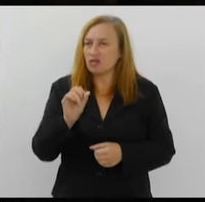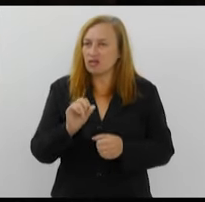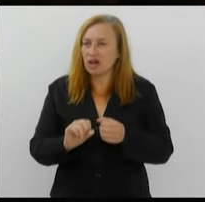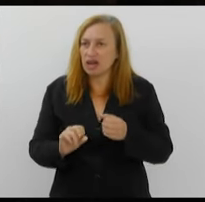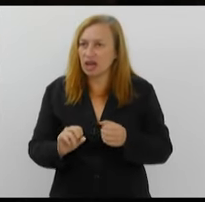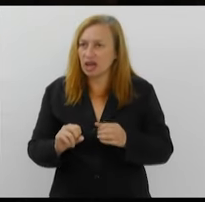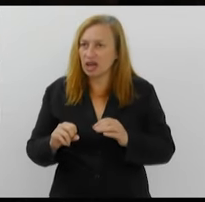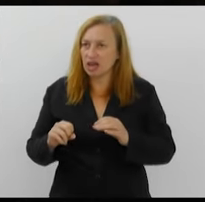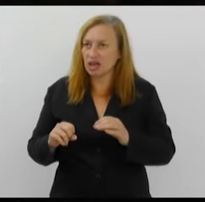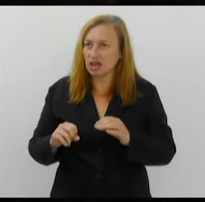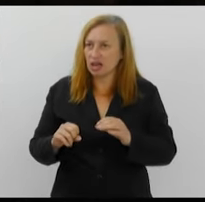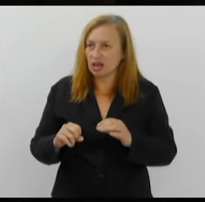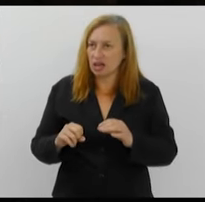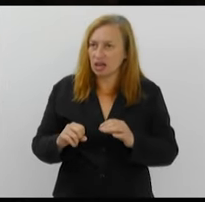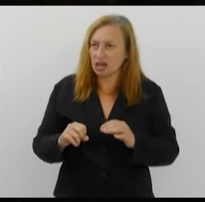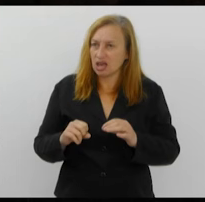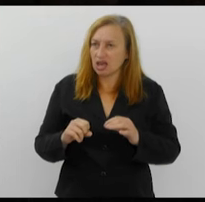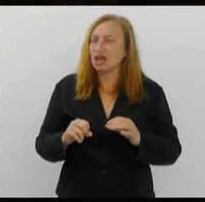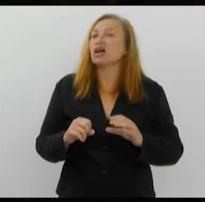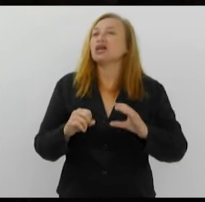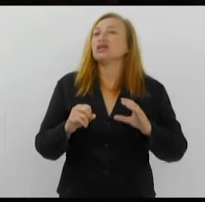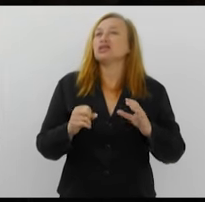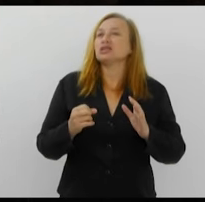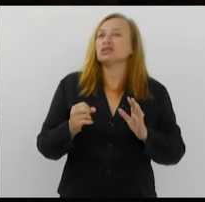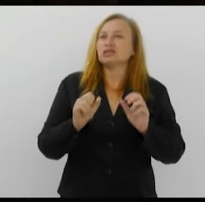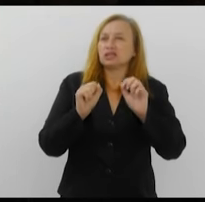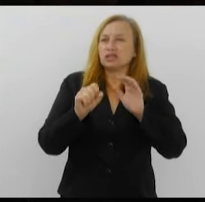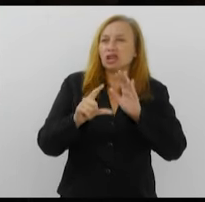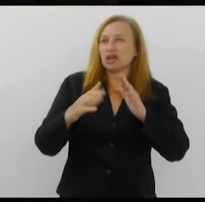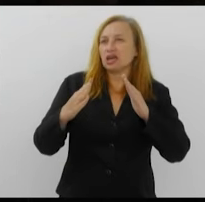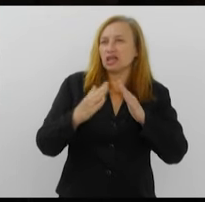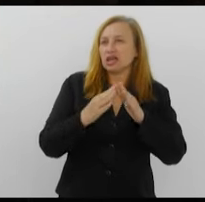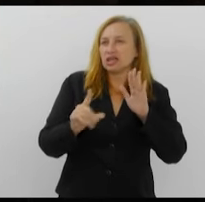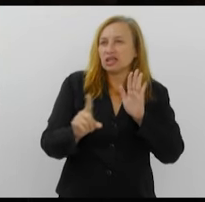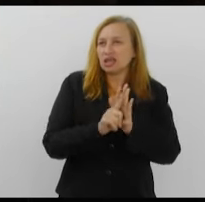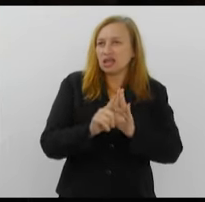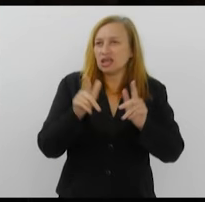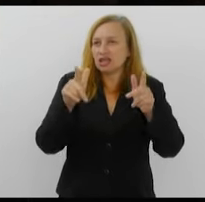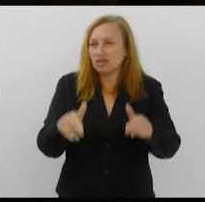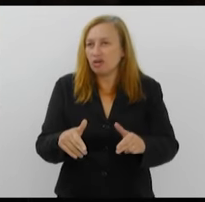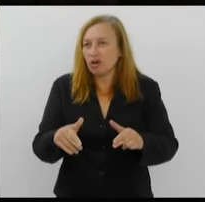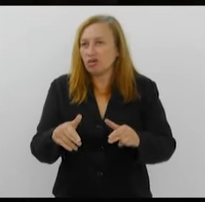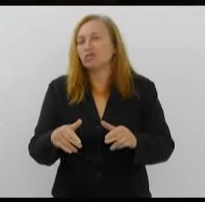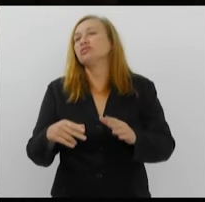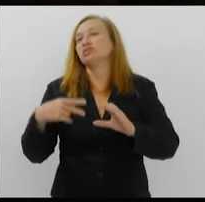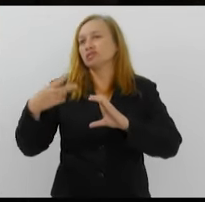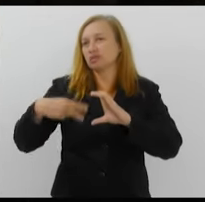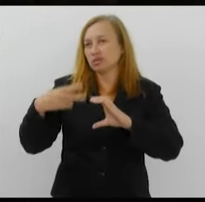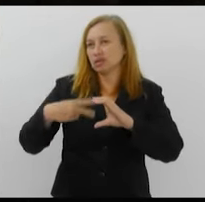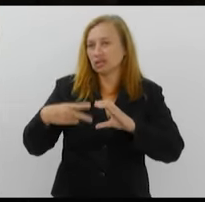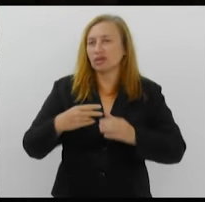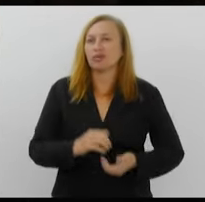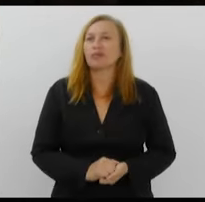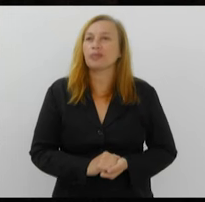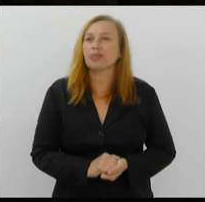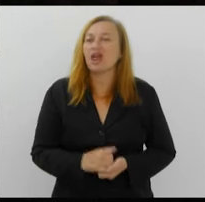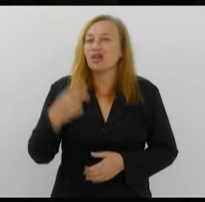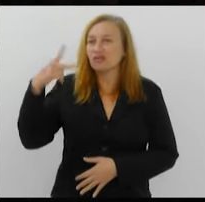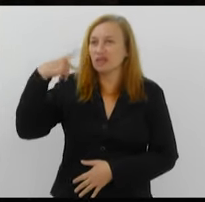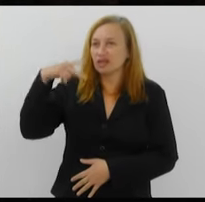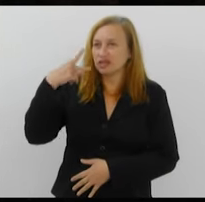faz na Câmara Municipal. Puro fisiologismo, toma lá da cá e vereadores que